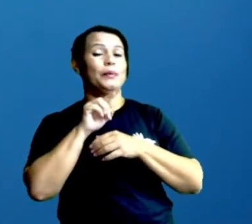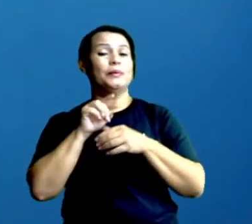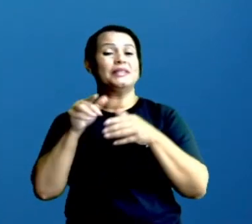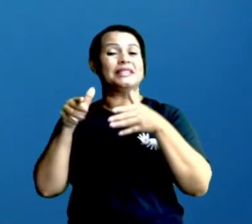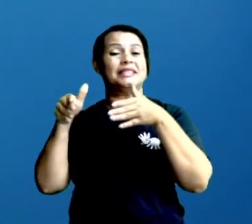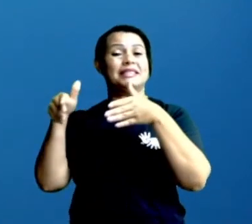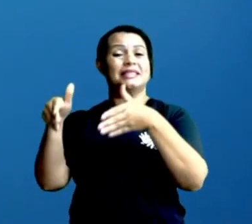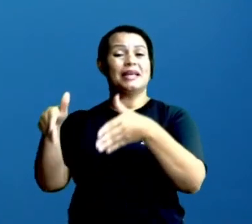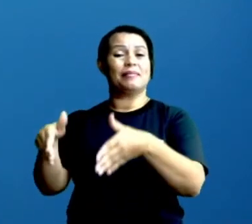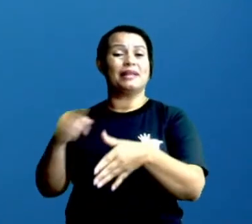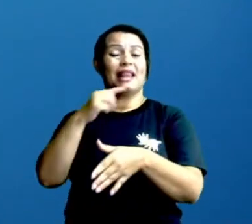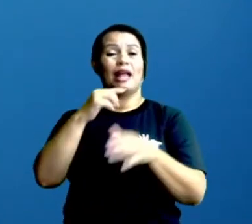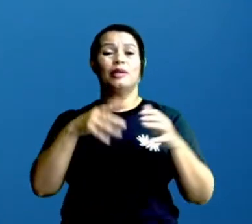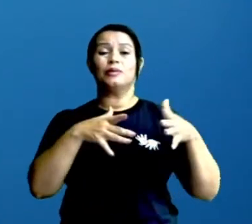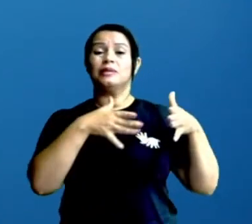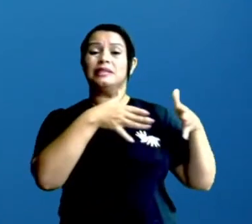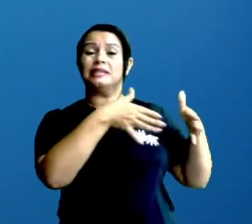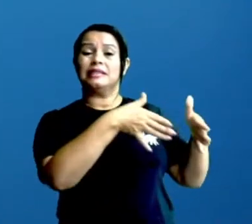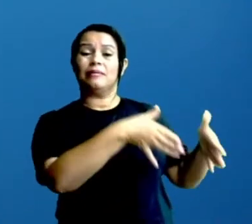diz assim,